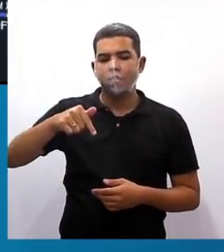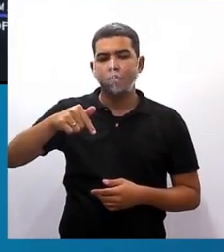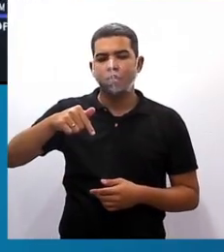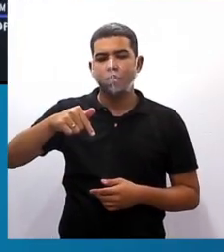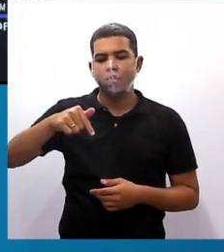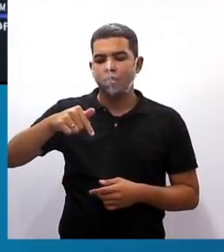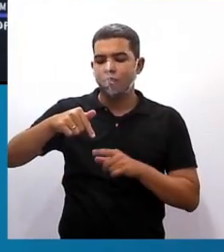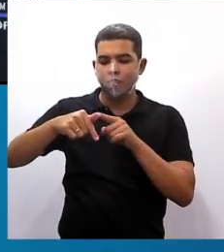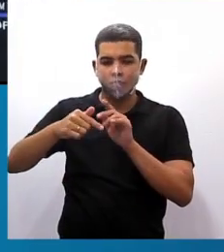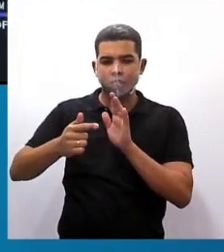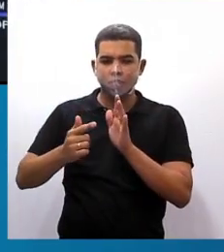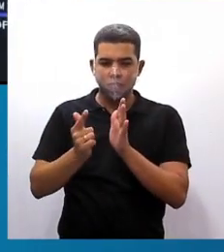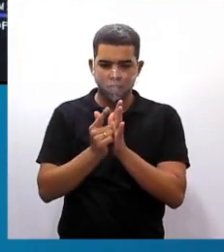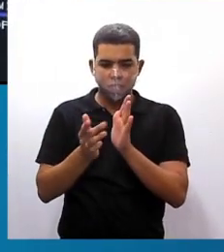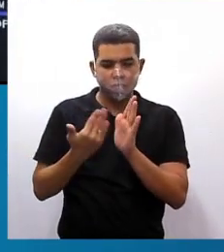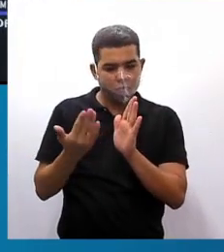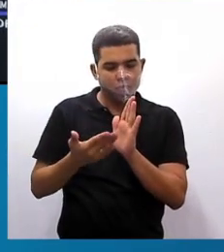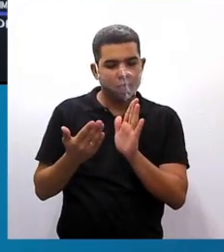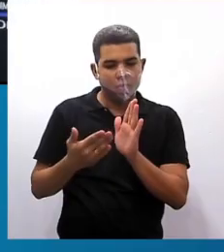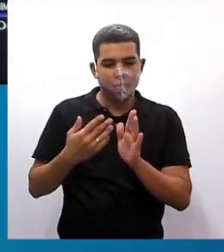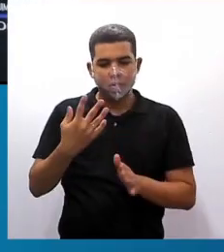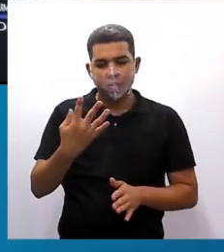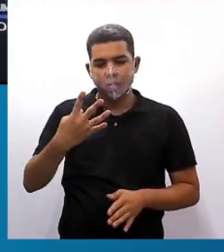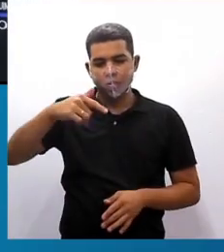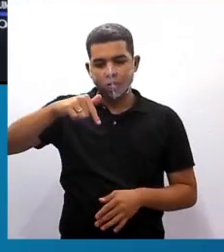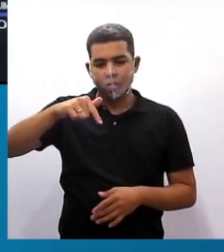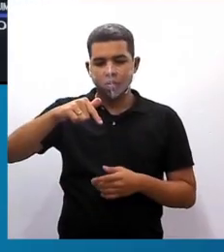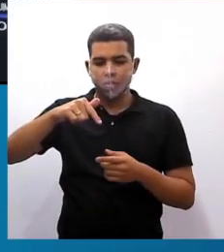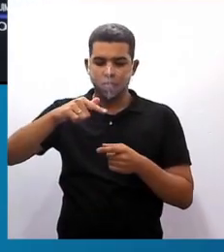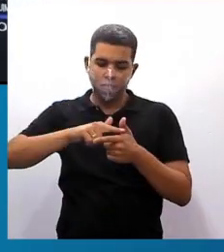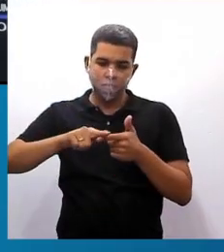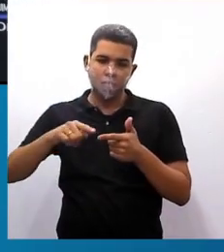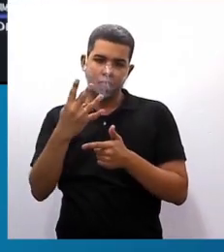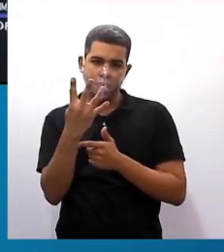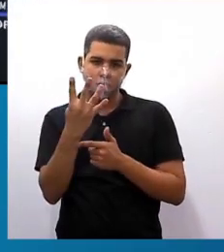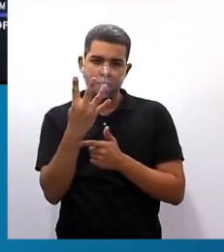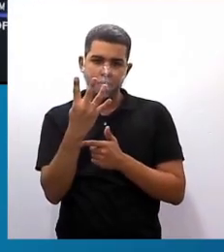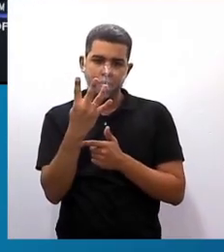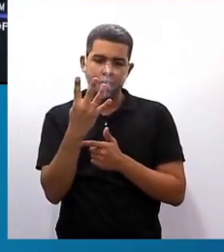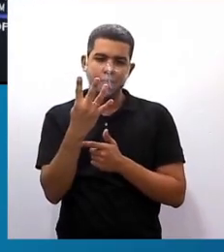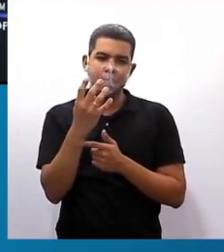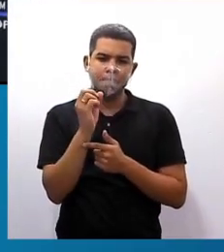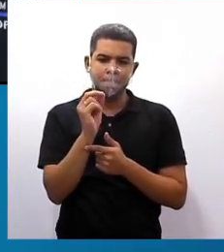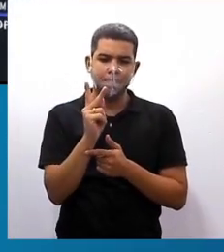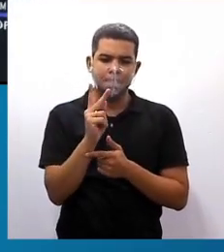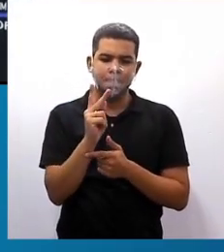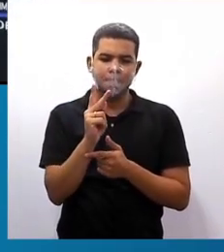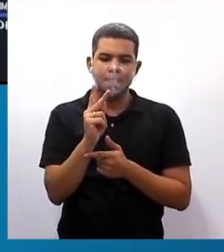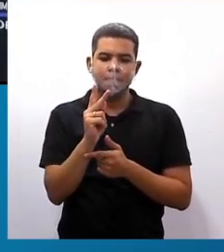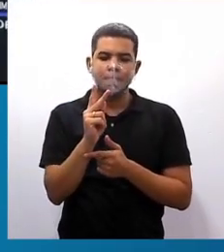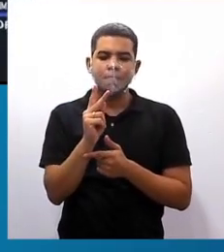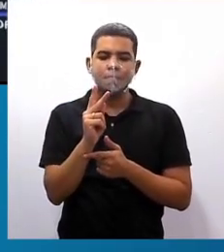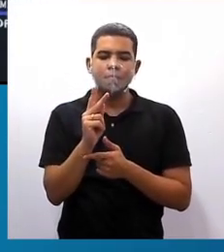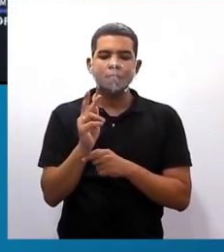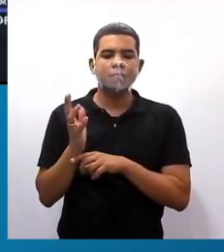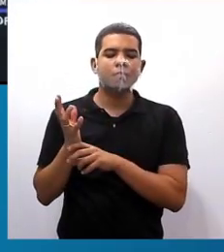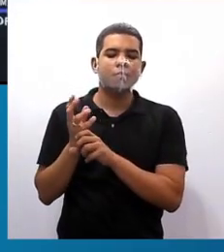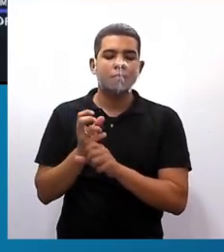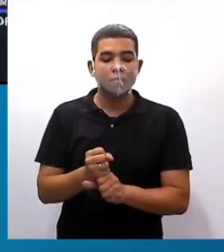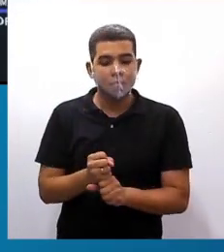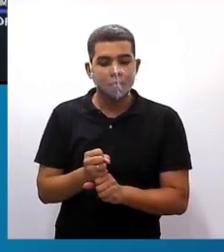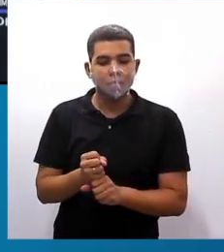47 páginas. Então, a gente faz o quê? 47 dividido por 4. Beleza. Então, a gente dividindo por 4